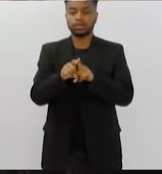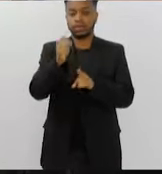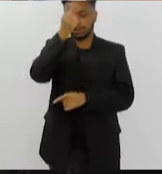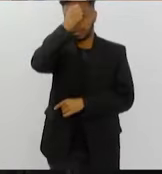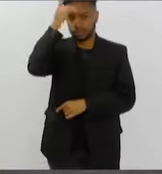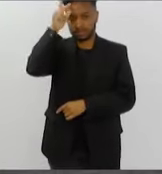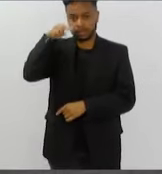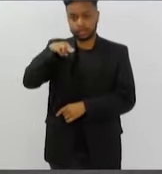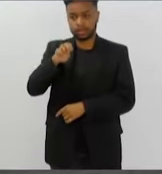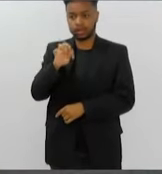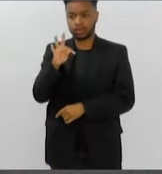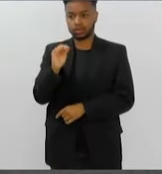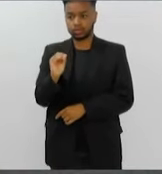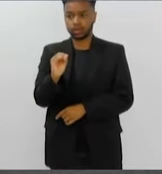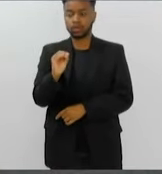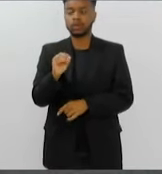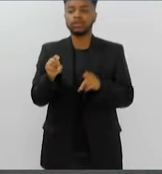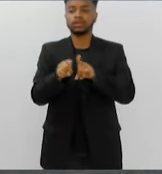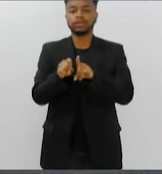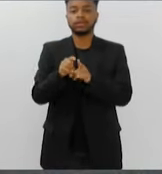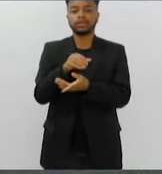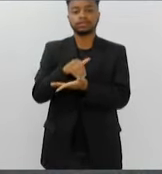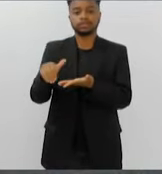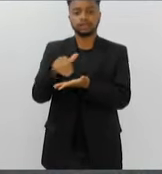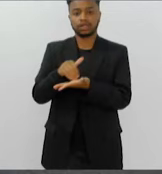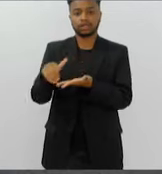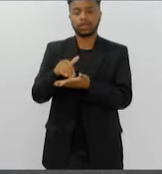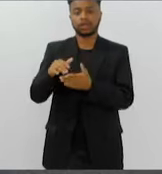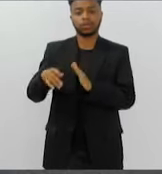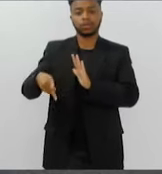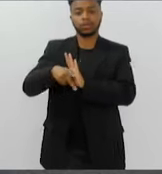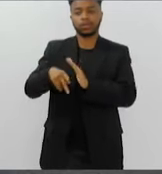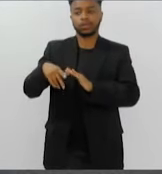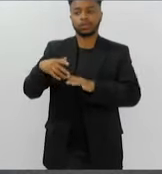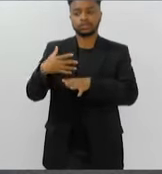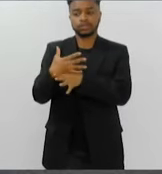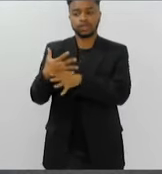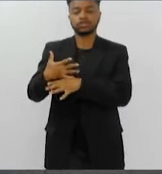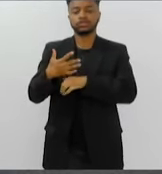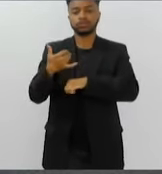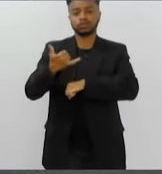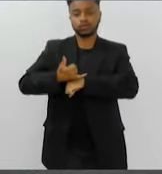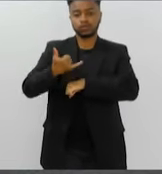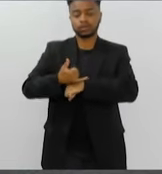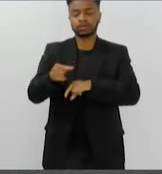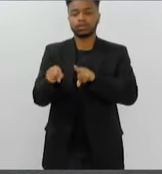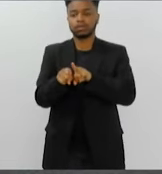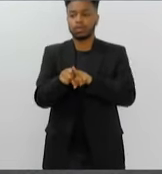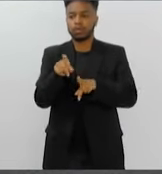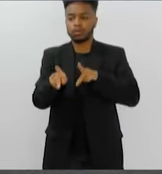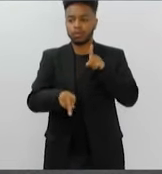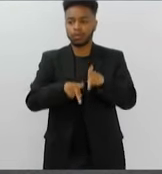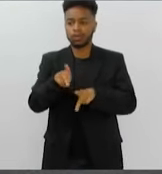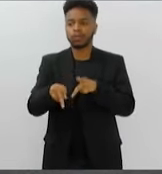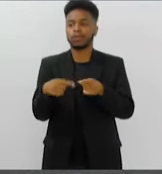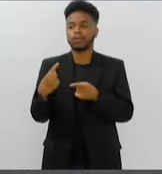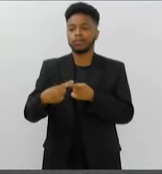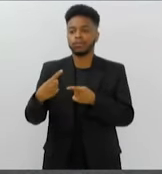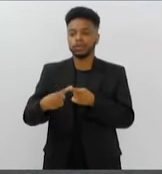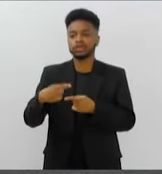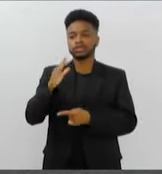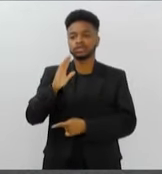Neto, todo o secretariado de Volta Redonda, a população, porque ser o